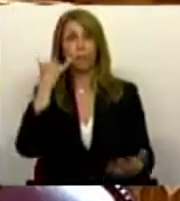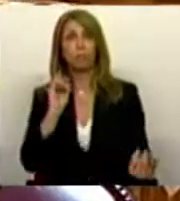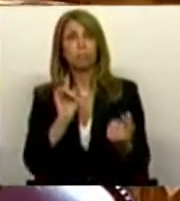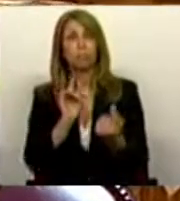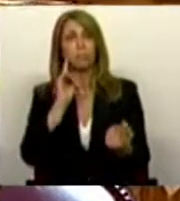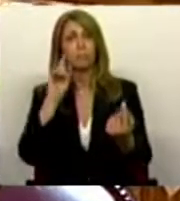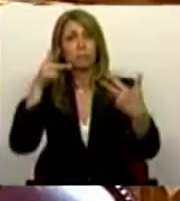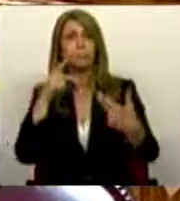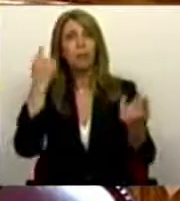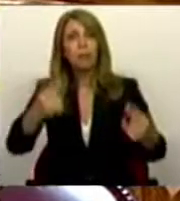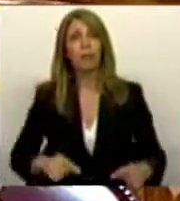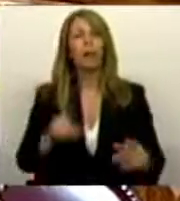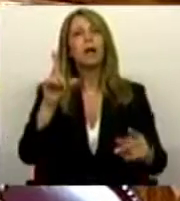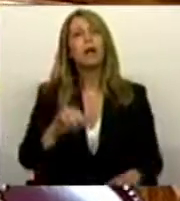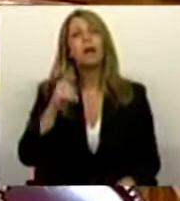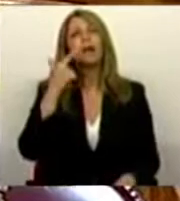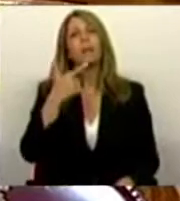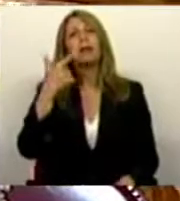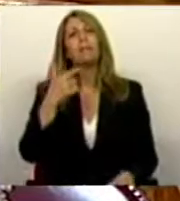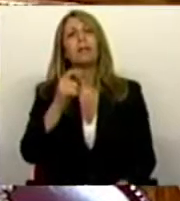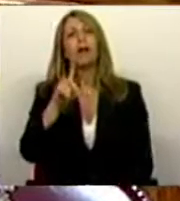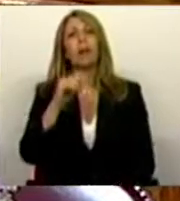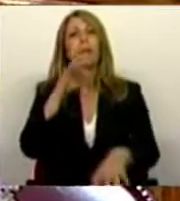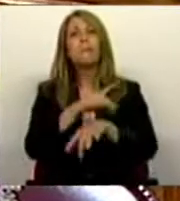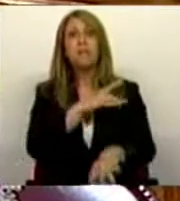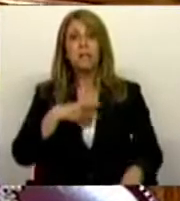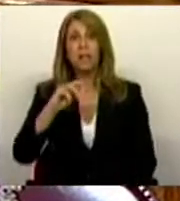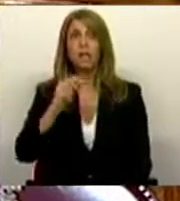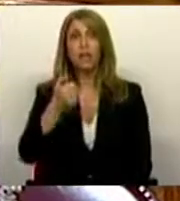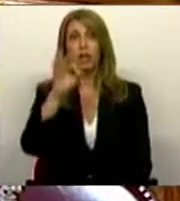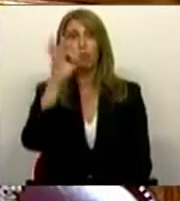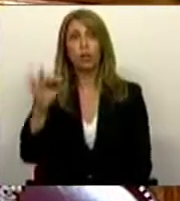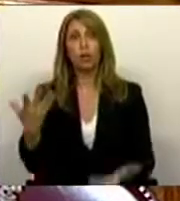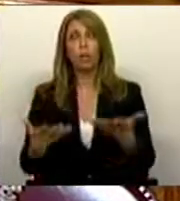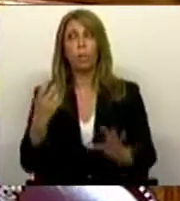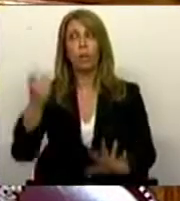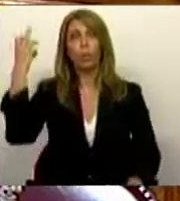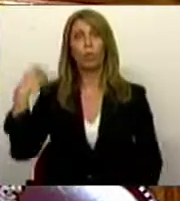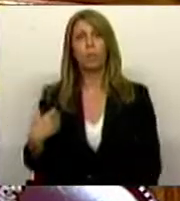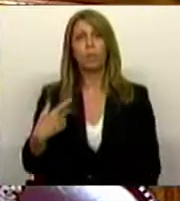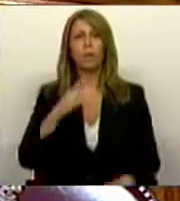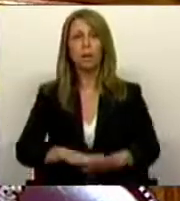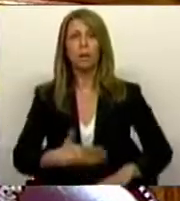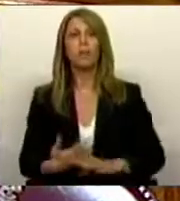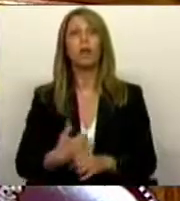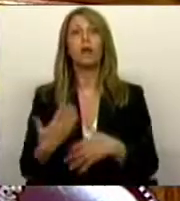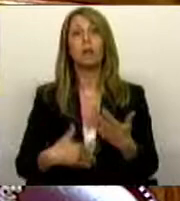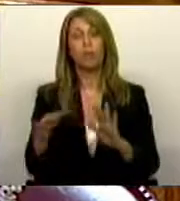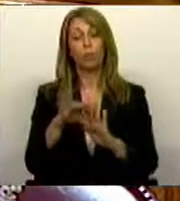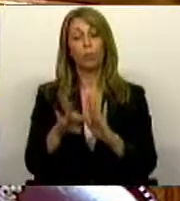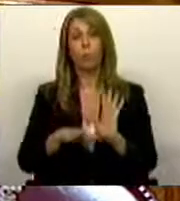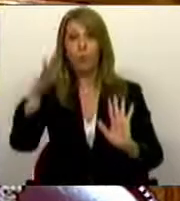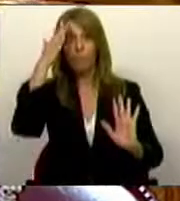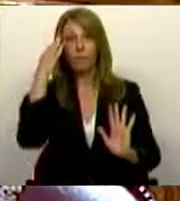atividade hospitalar e de telemedicina, mais 35% face ao mesmo período do ano anterior. O reforço das atividades programadas está